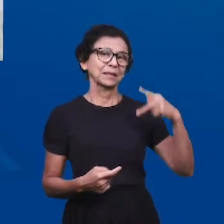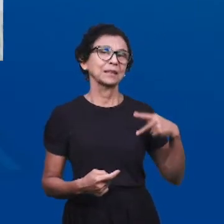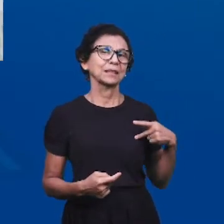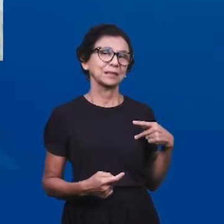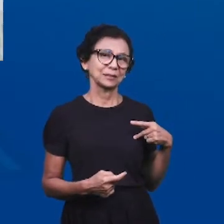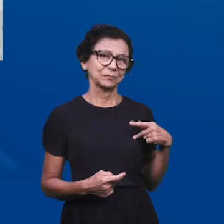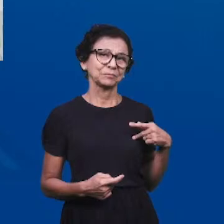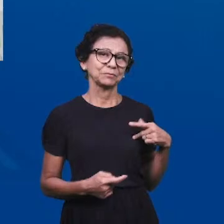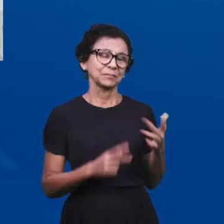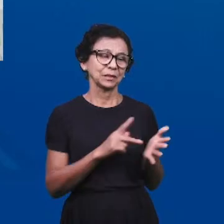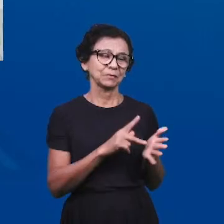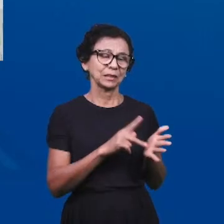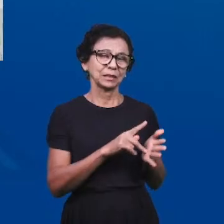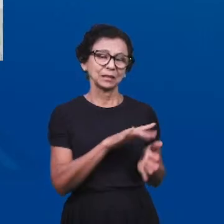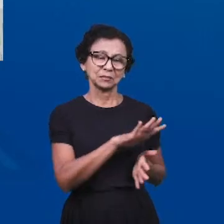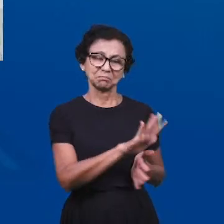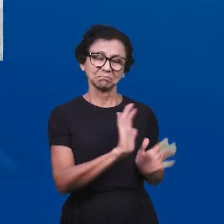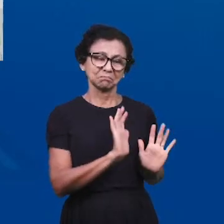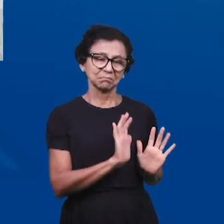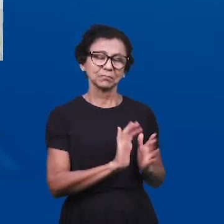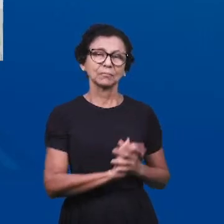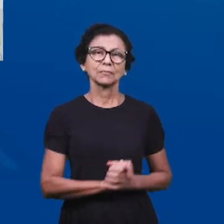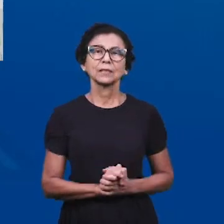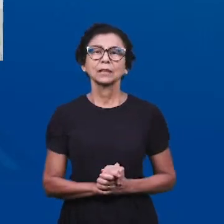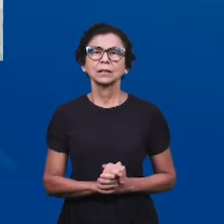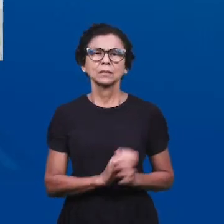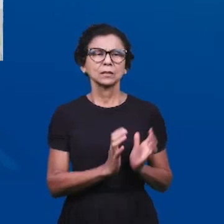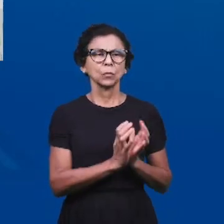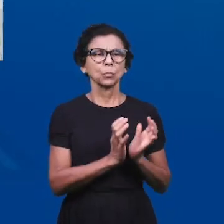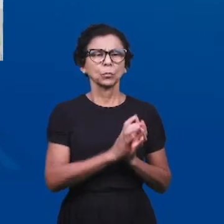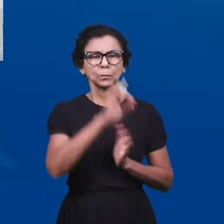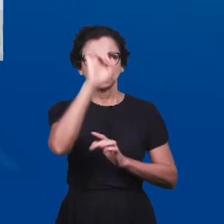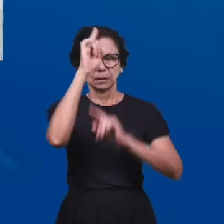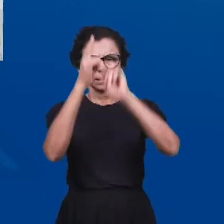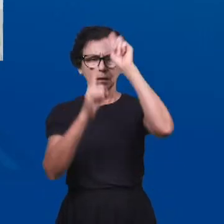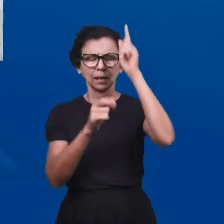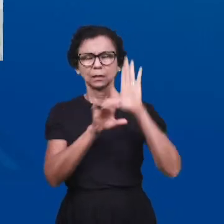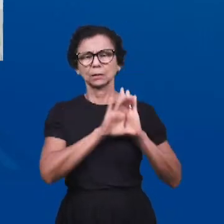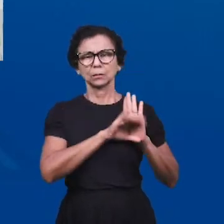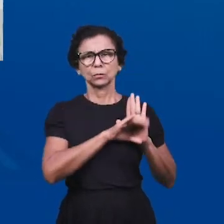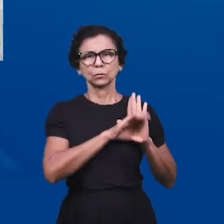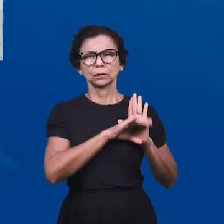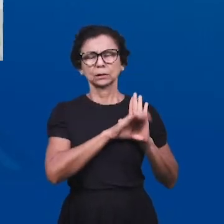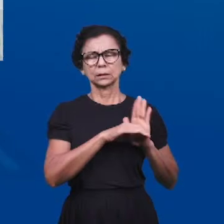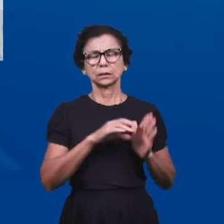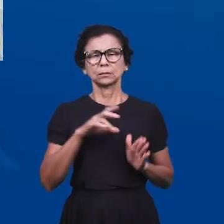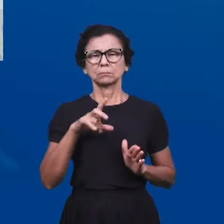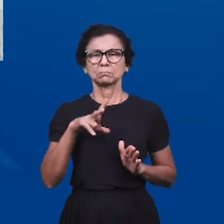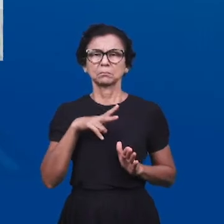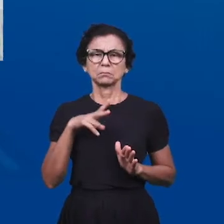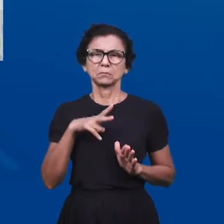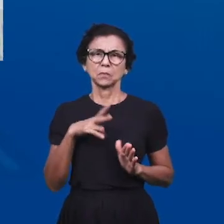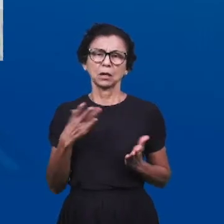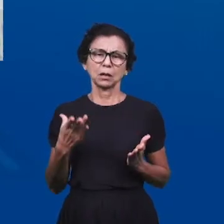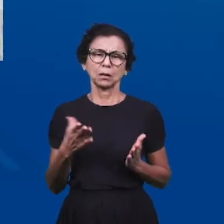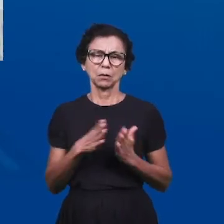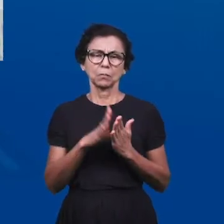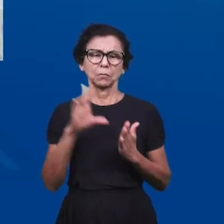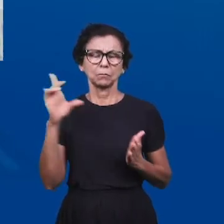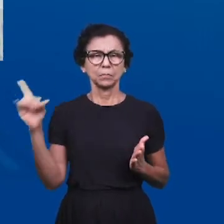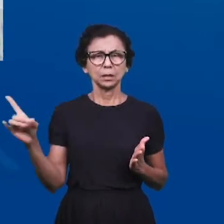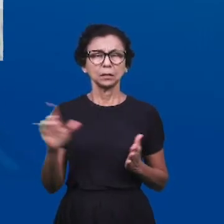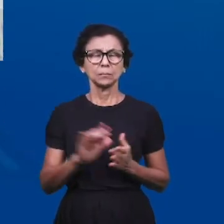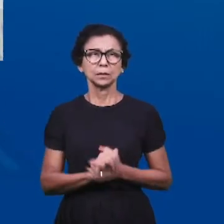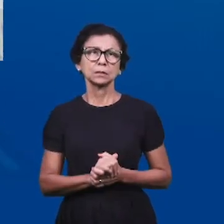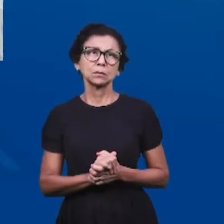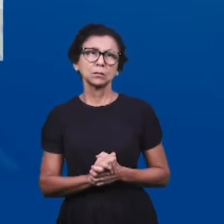todos são passíveis de contestação. São conjuntos de ideias, conceitos particulares acerca da vida, sobre a existência